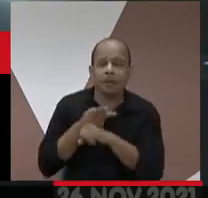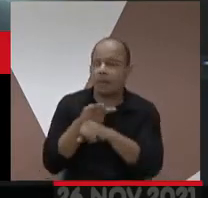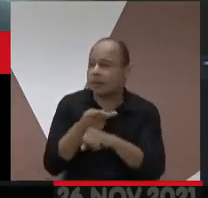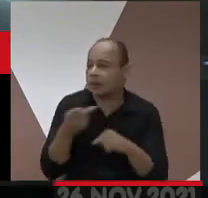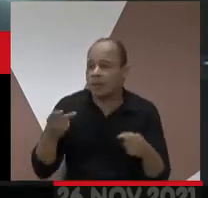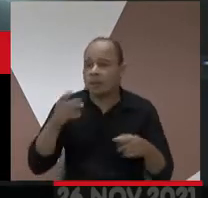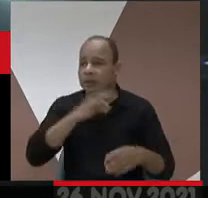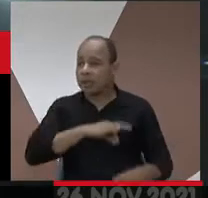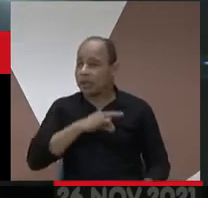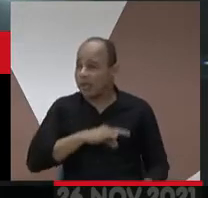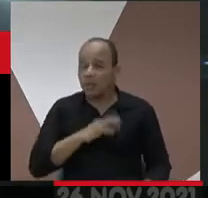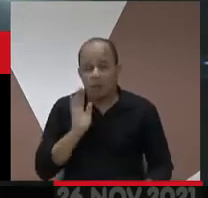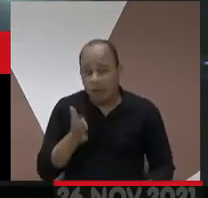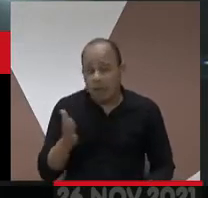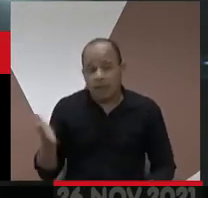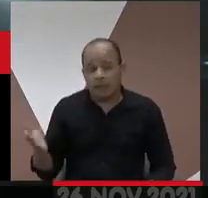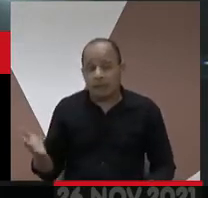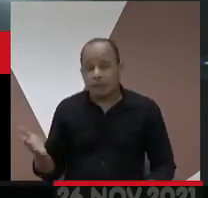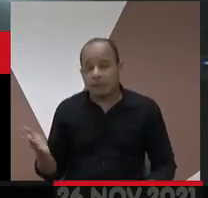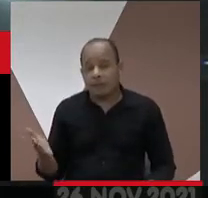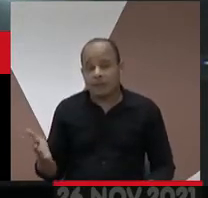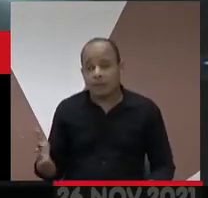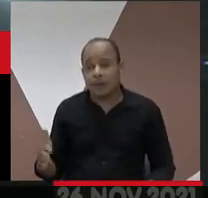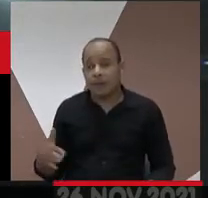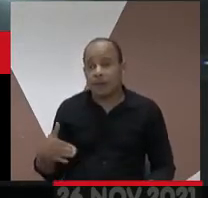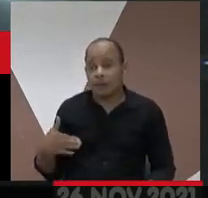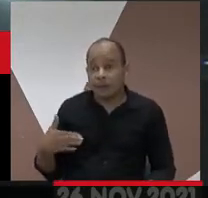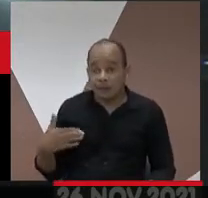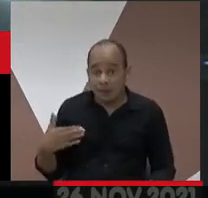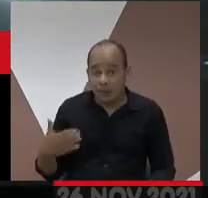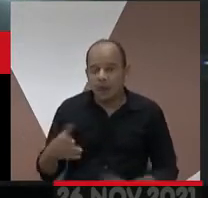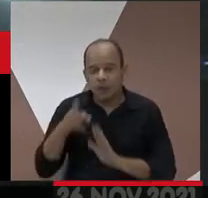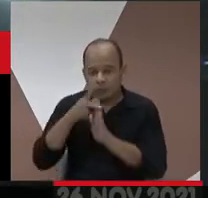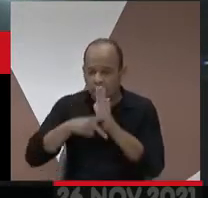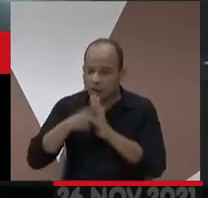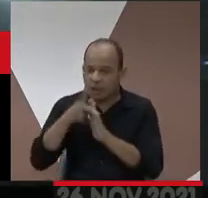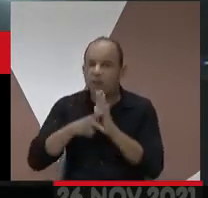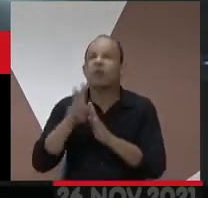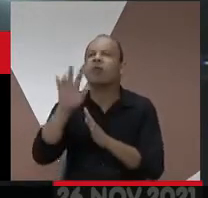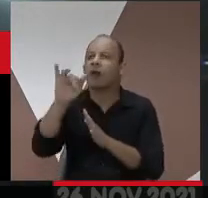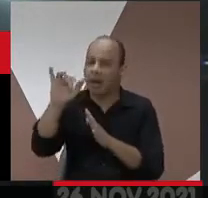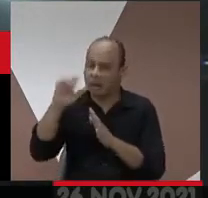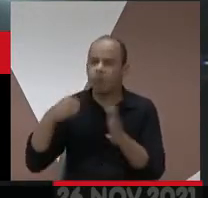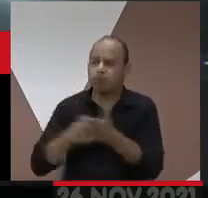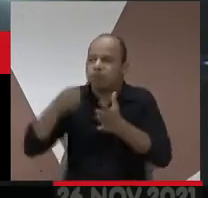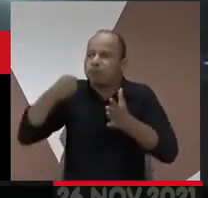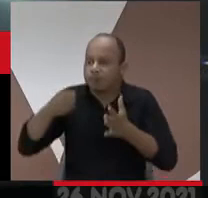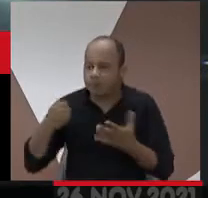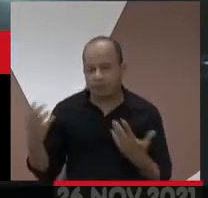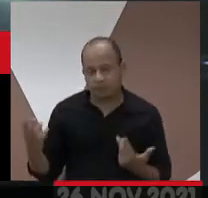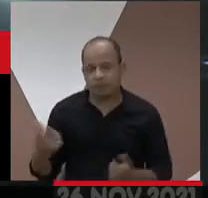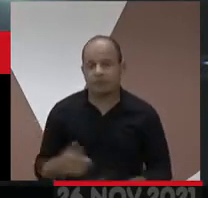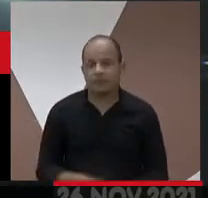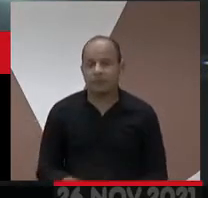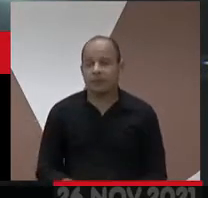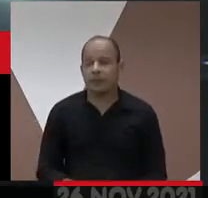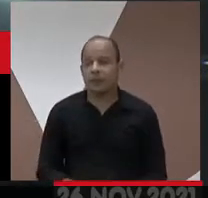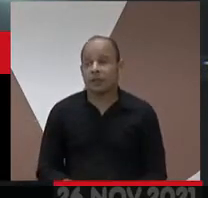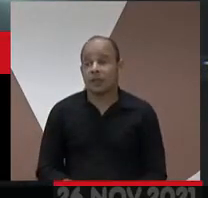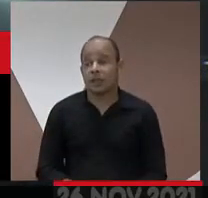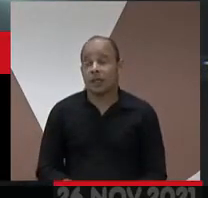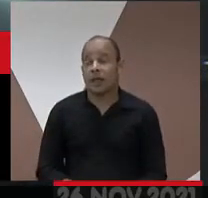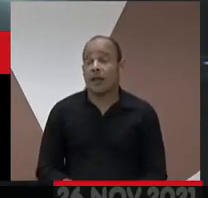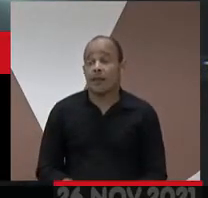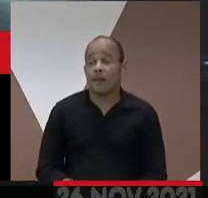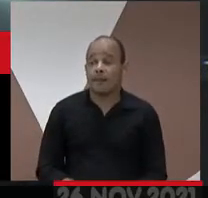salários e tudo mais. Esse projeto terá um impacto nisso. Todos os estudos, não há